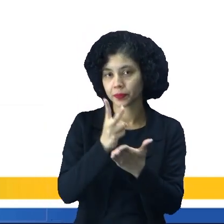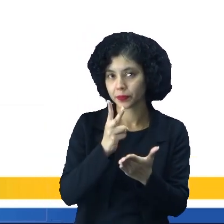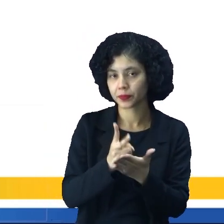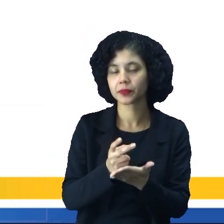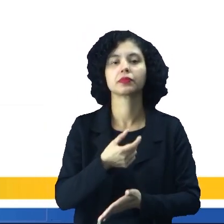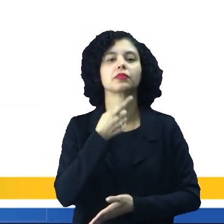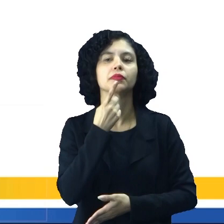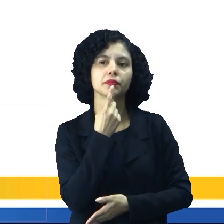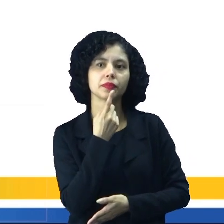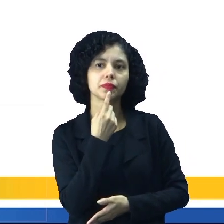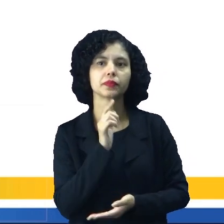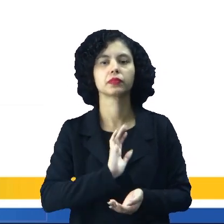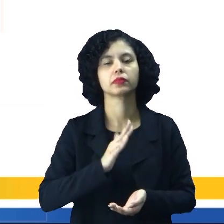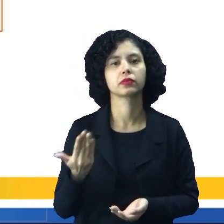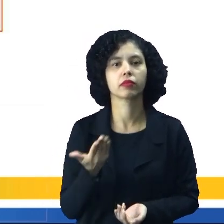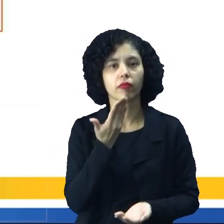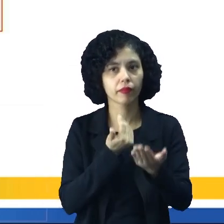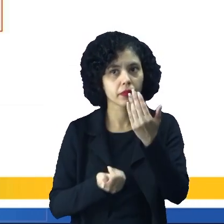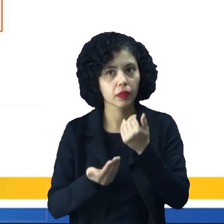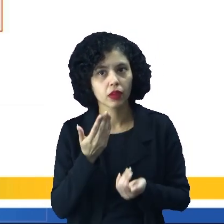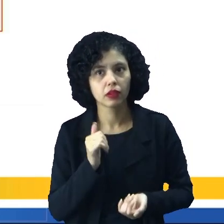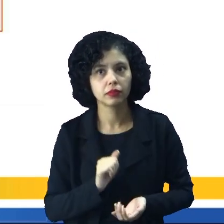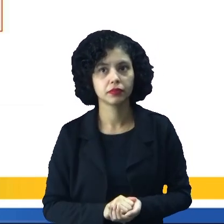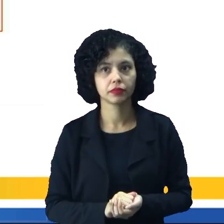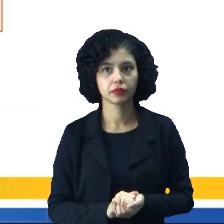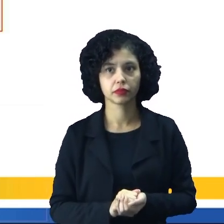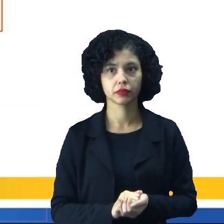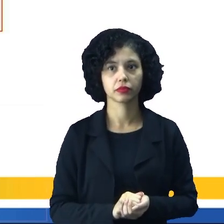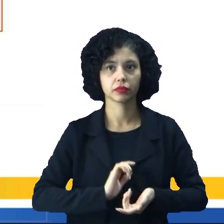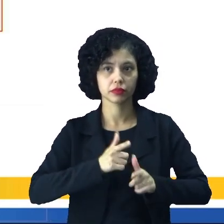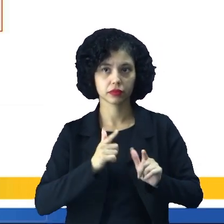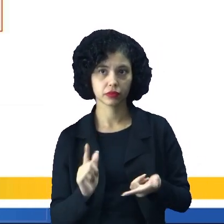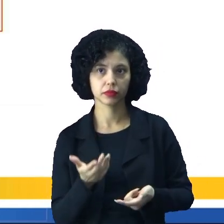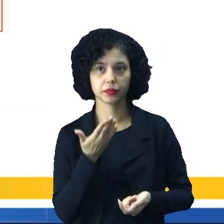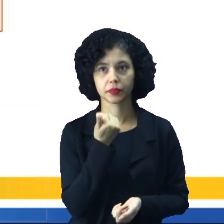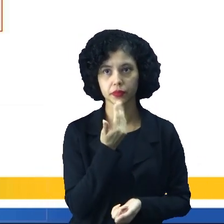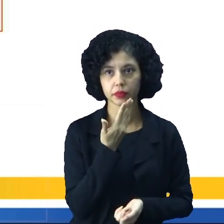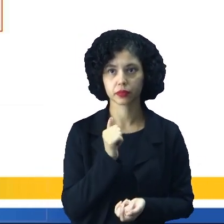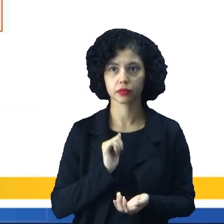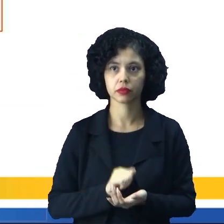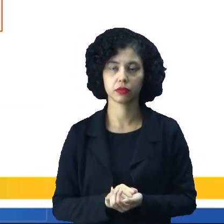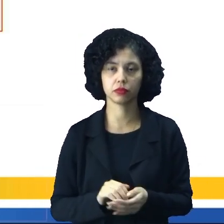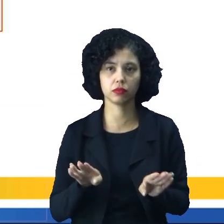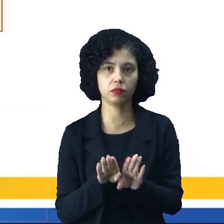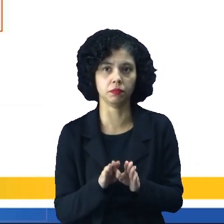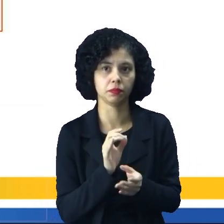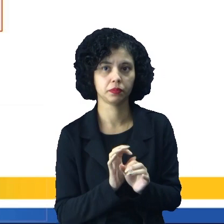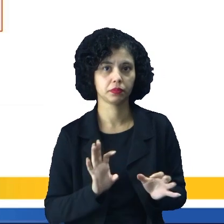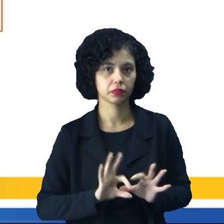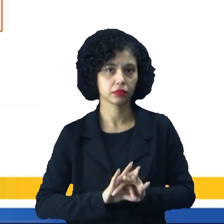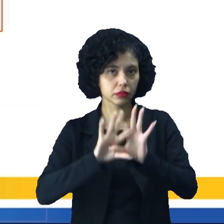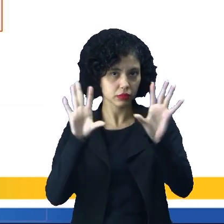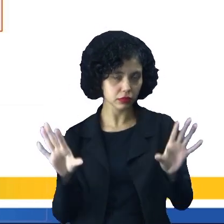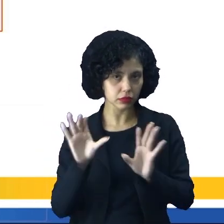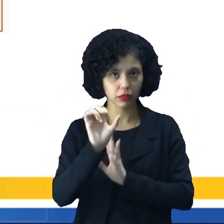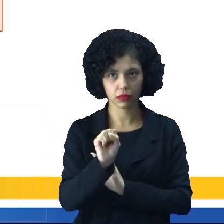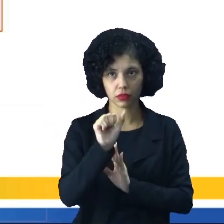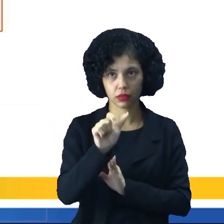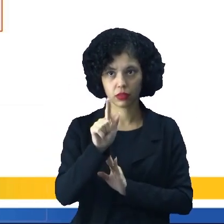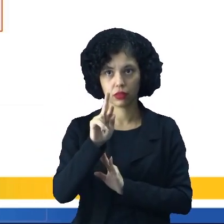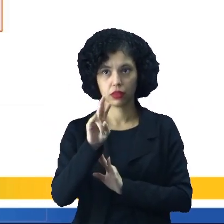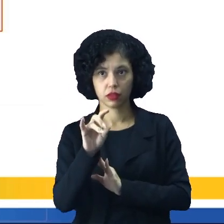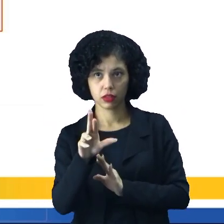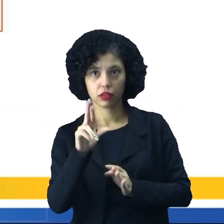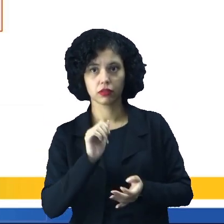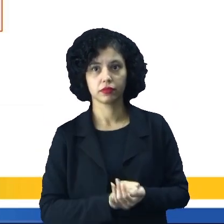na boca. Então, quando começa a se falar de digestão dos carboidratos, é na boca que é liberada a amilase celular,